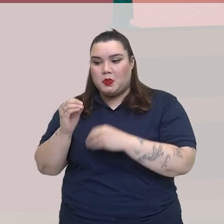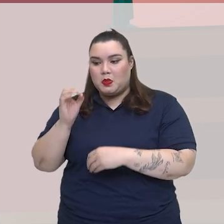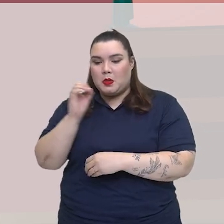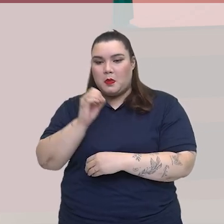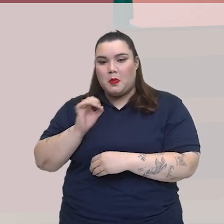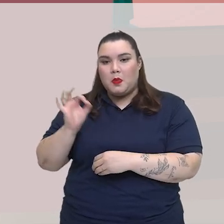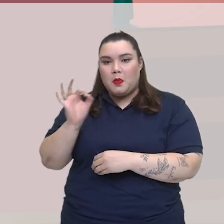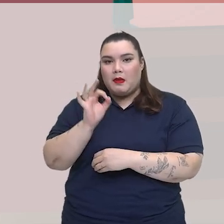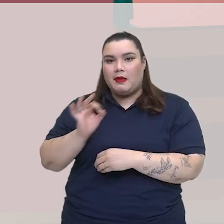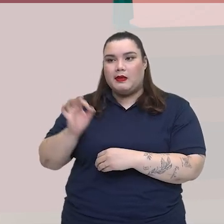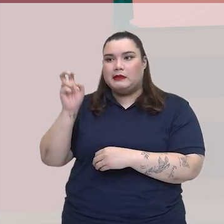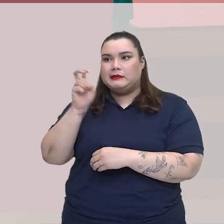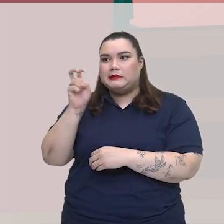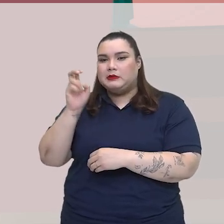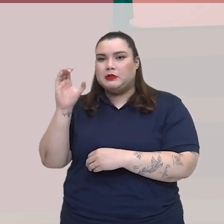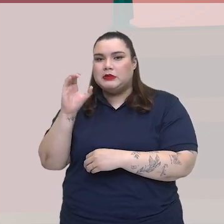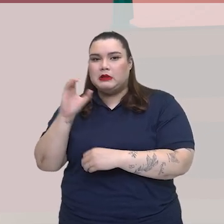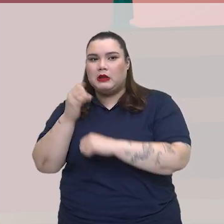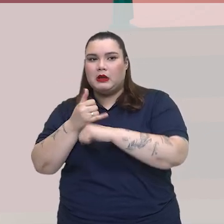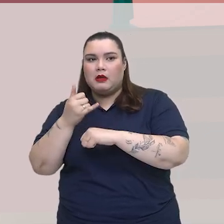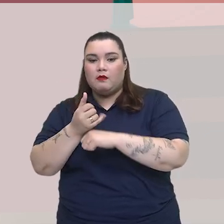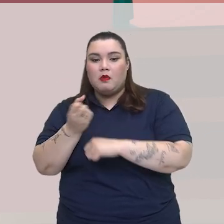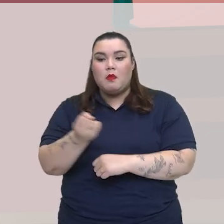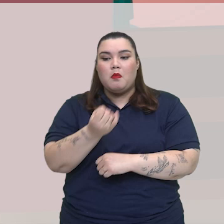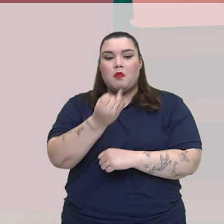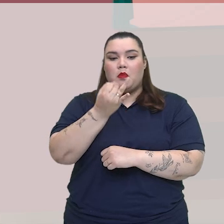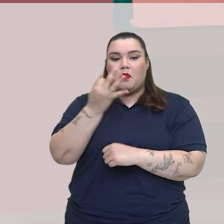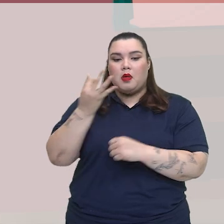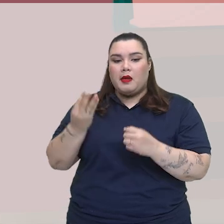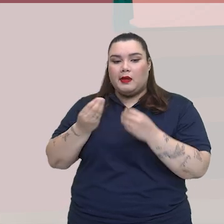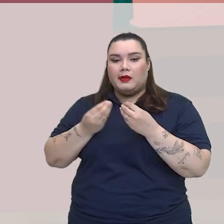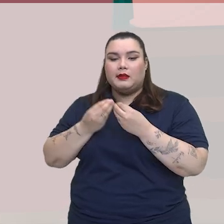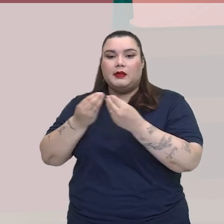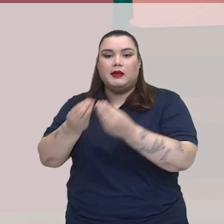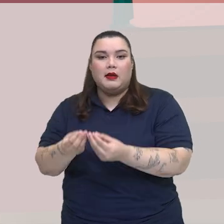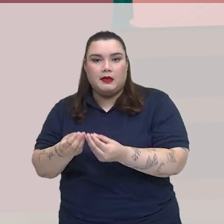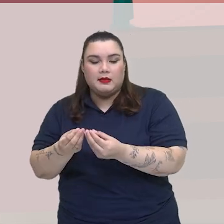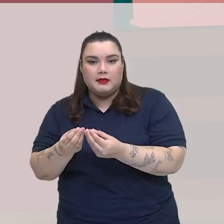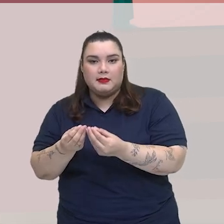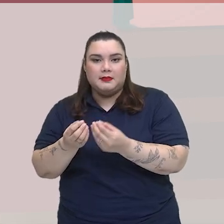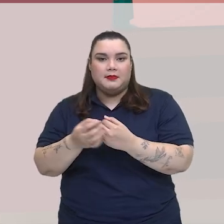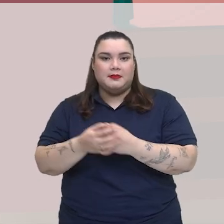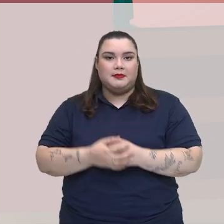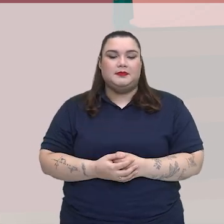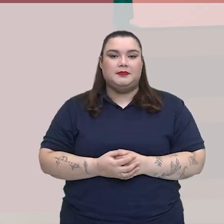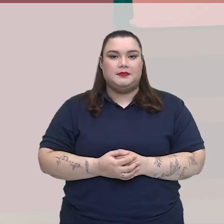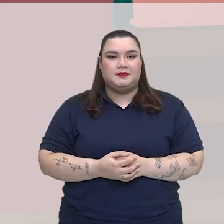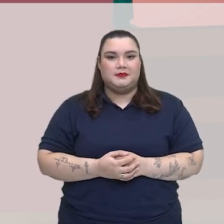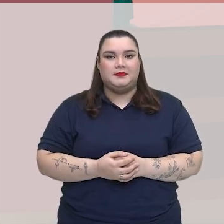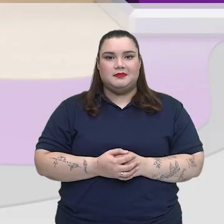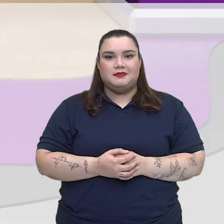de 5 centavos, quantas moedas o vendedor deve entregar para a Gabriela?